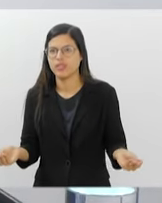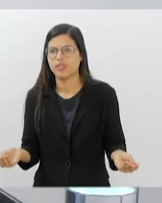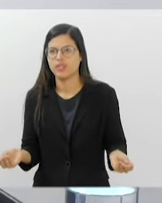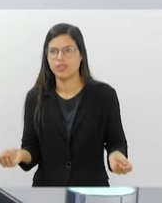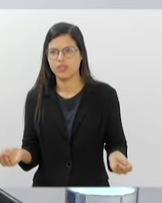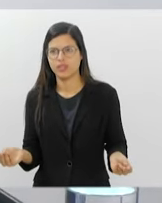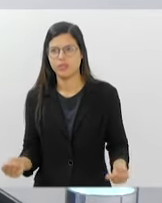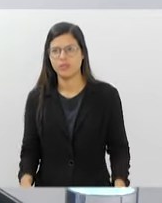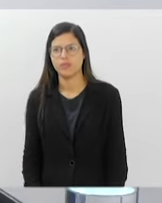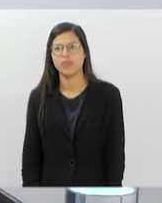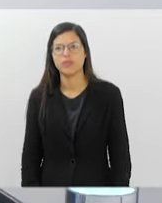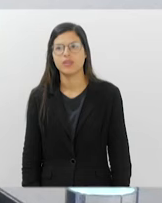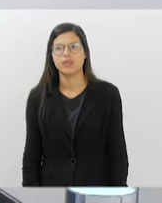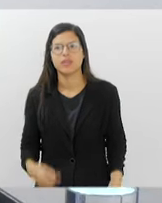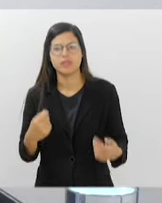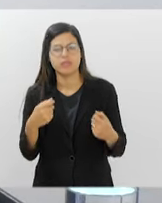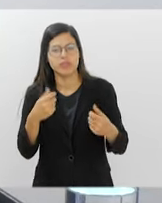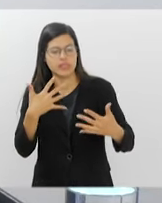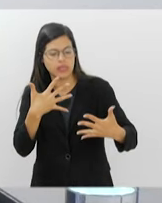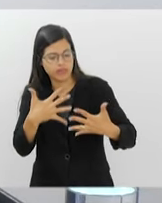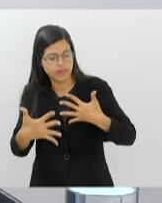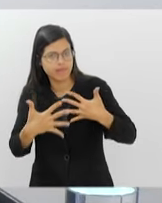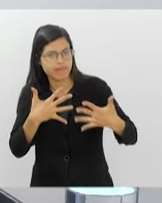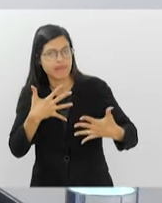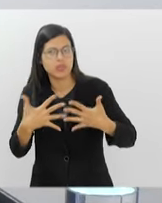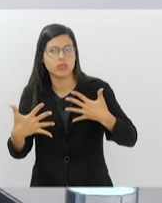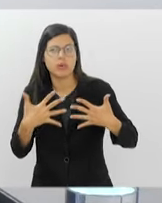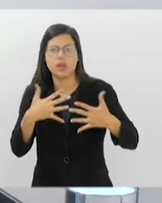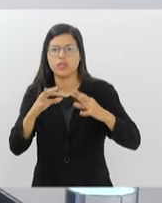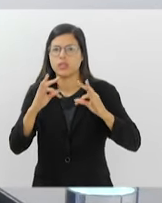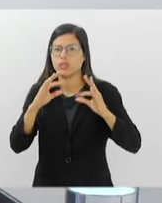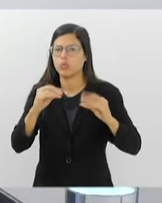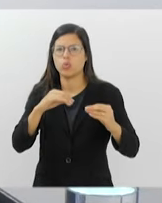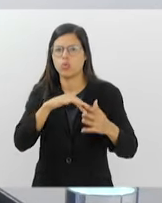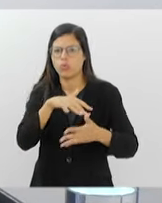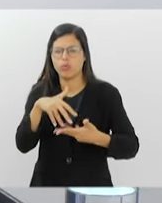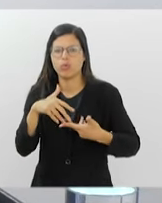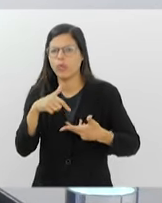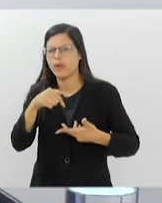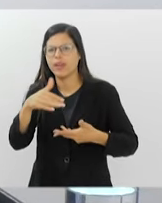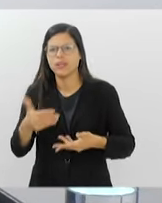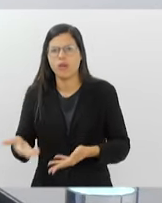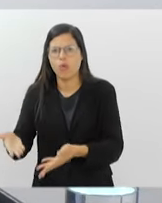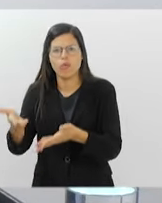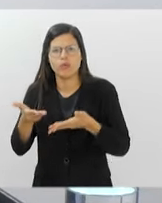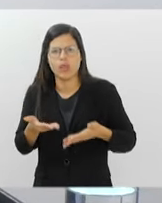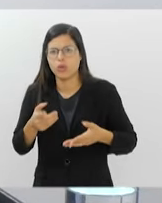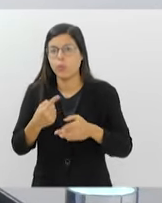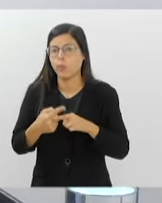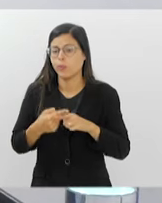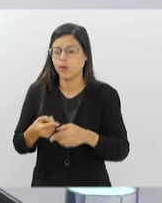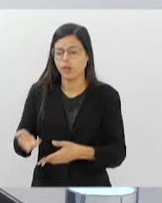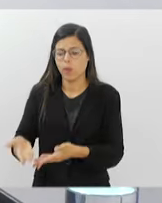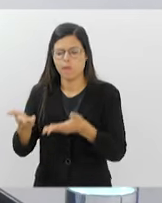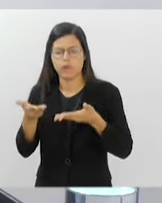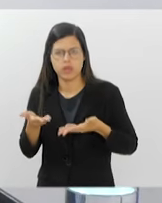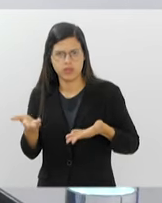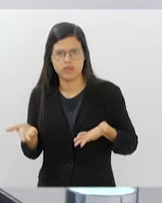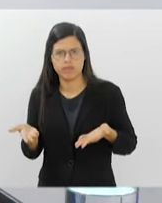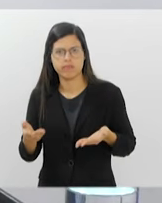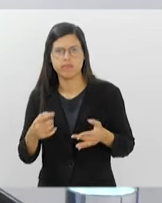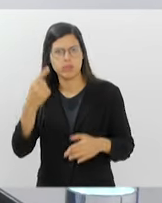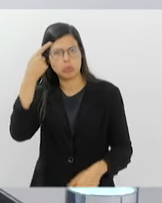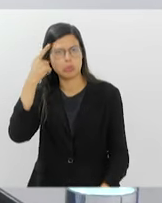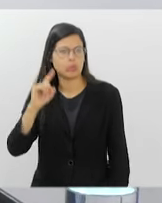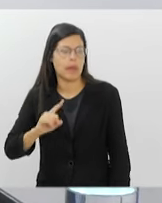isso tem que ter transparência também em todo lugar do mundo é Ass quem tá sendo convidado a que título tá sendo convidado a gente não